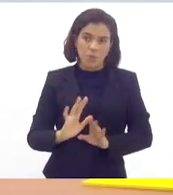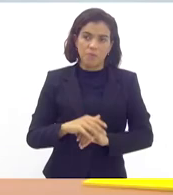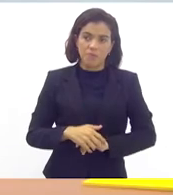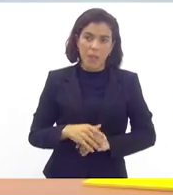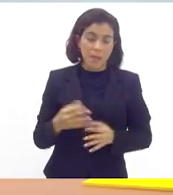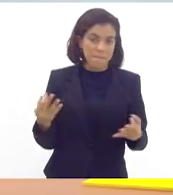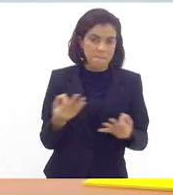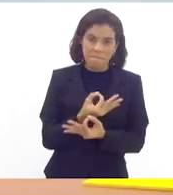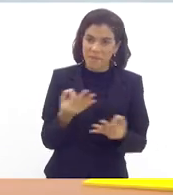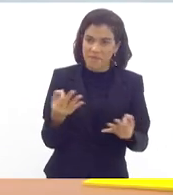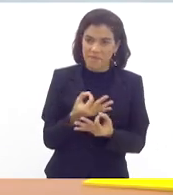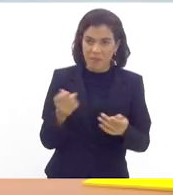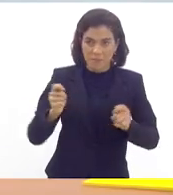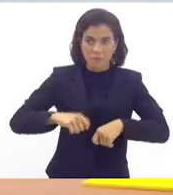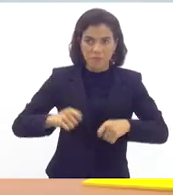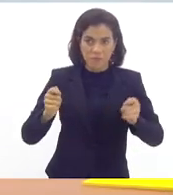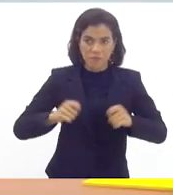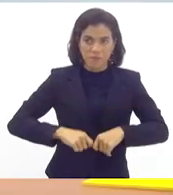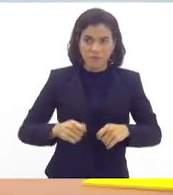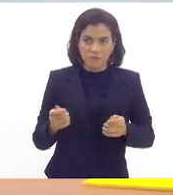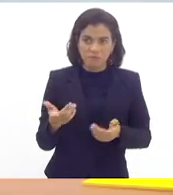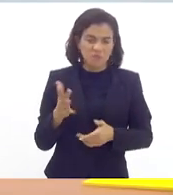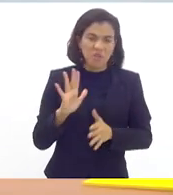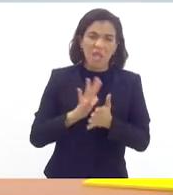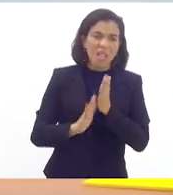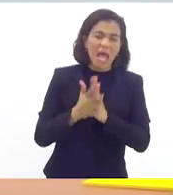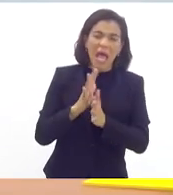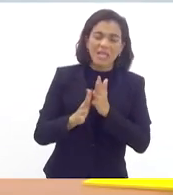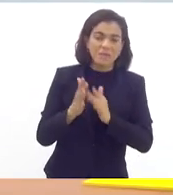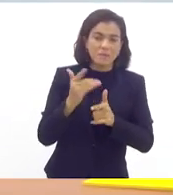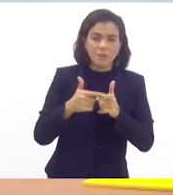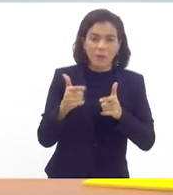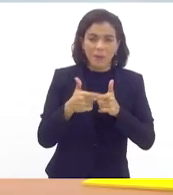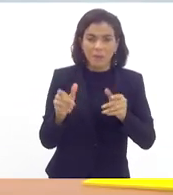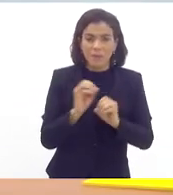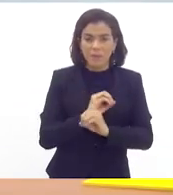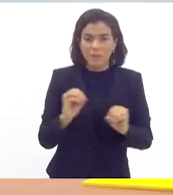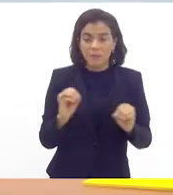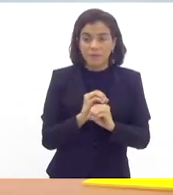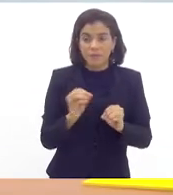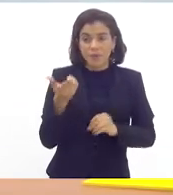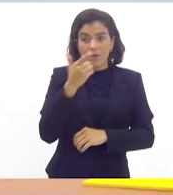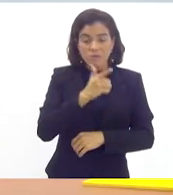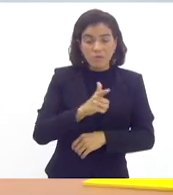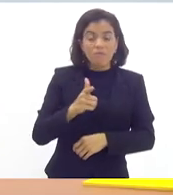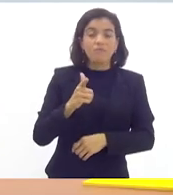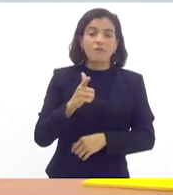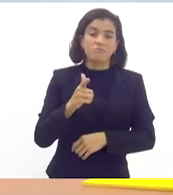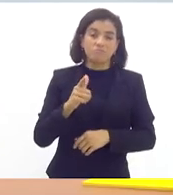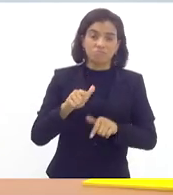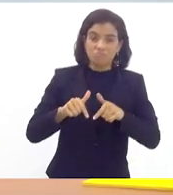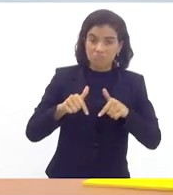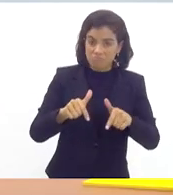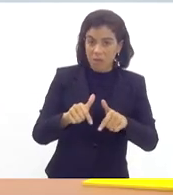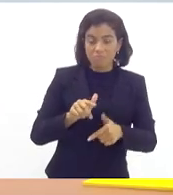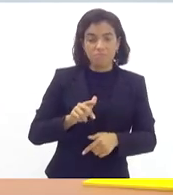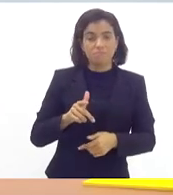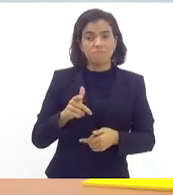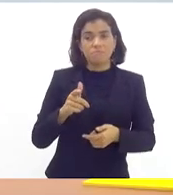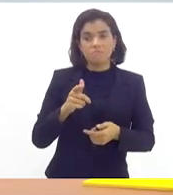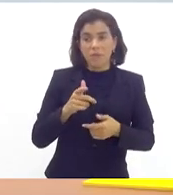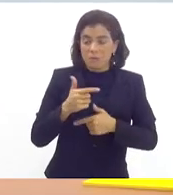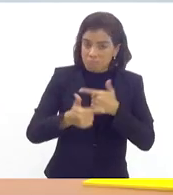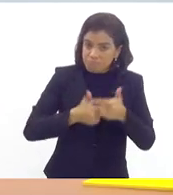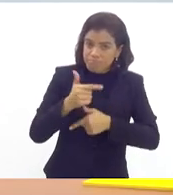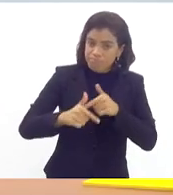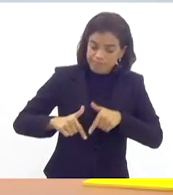é perfeitamente possível fazer isso. Isso não tem, do ponto de vista técnico, nenhuma dificuldade. Então, o que nós temos que fazer é trabalhar para poder botar de pé esse modelo